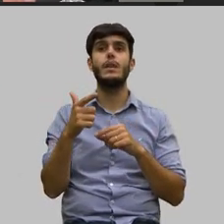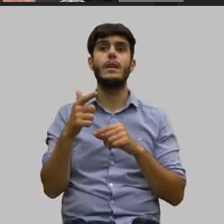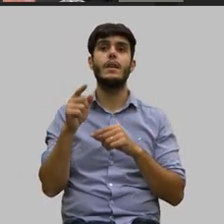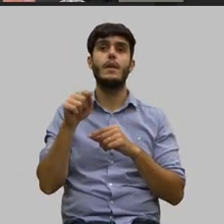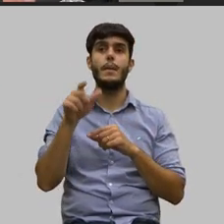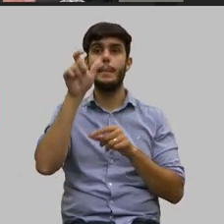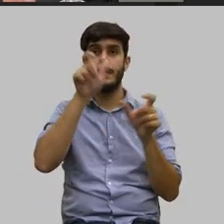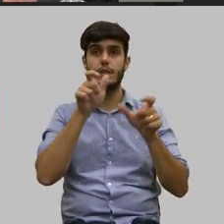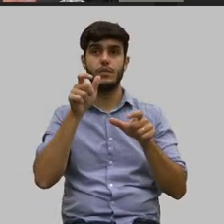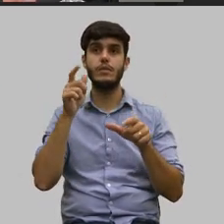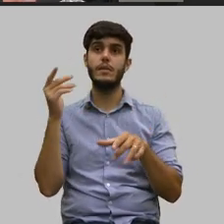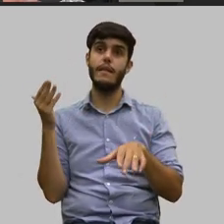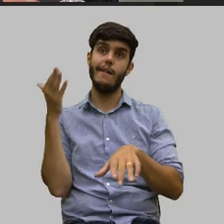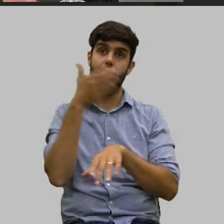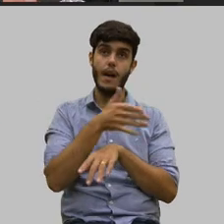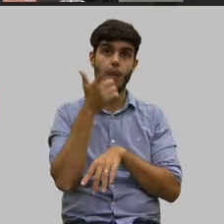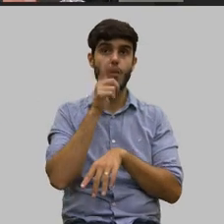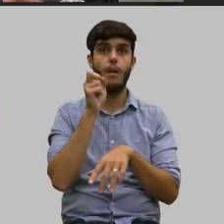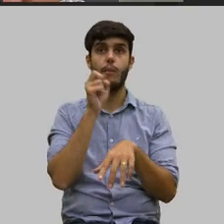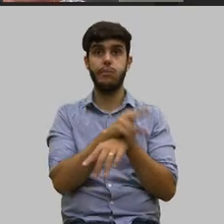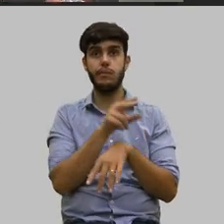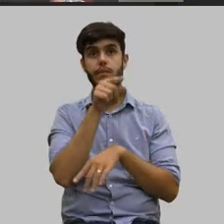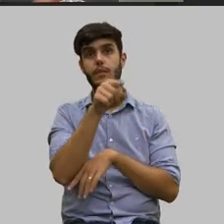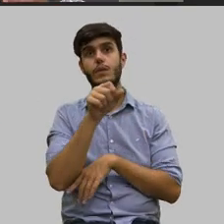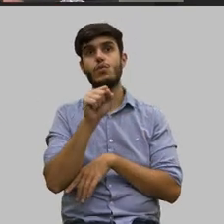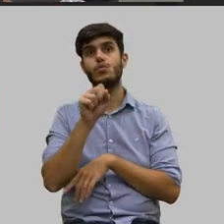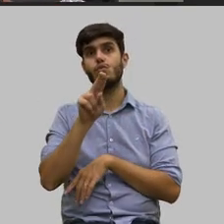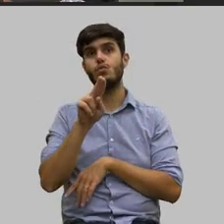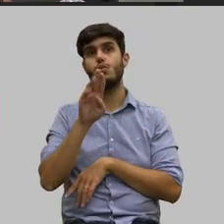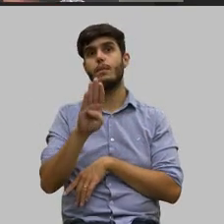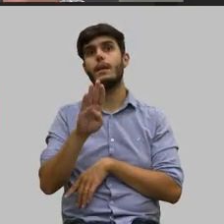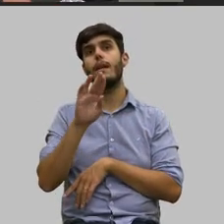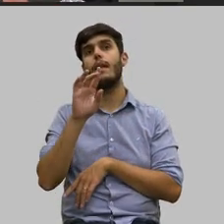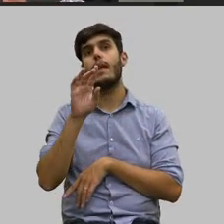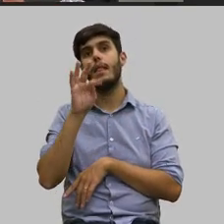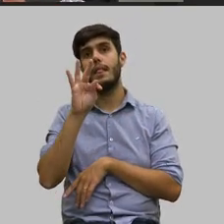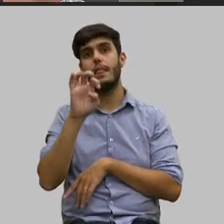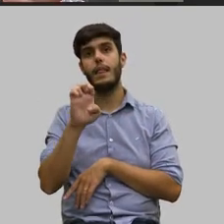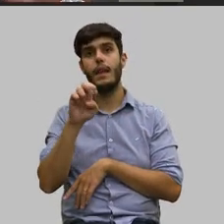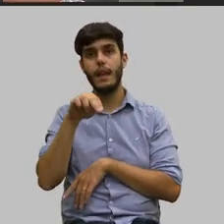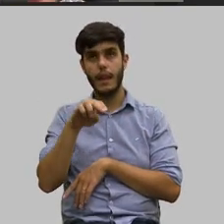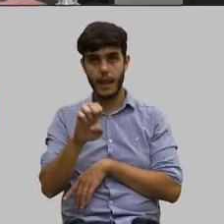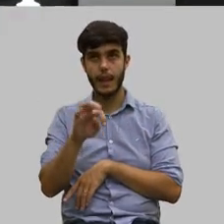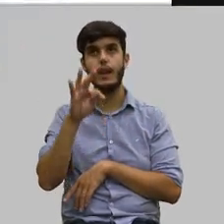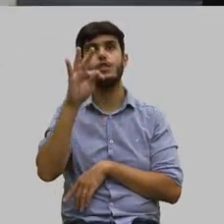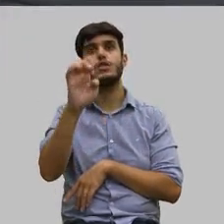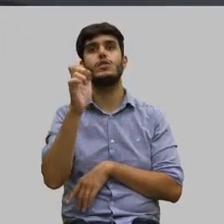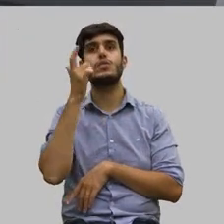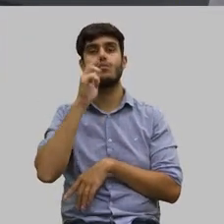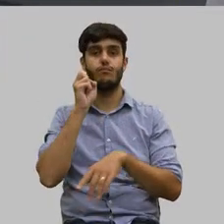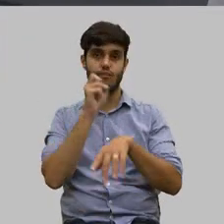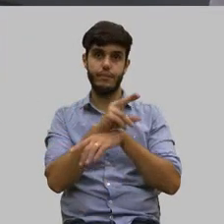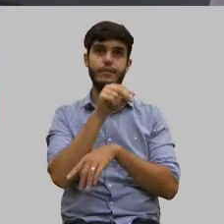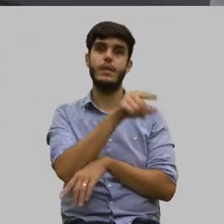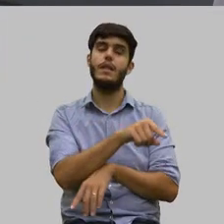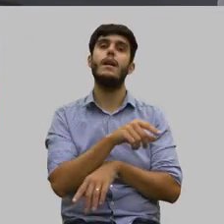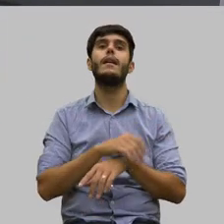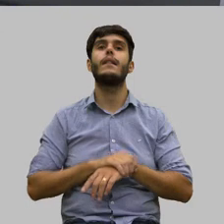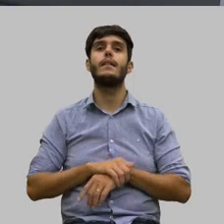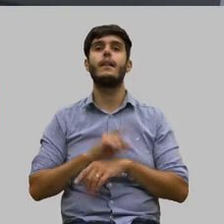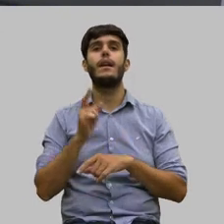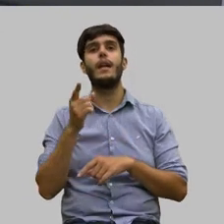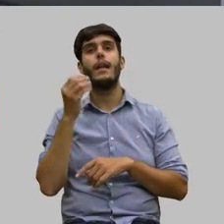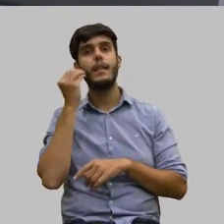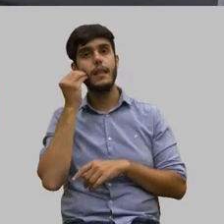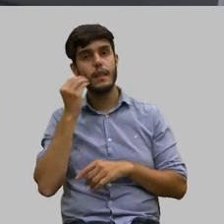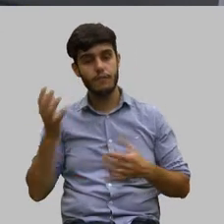preencham os requisitos para que a gente consiga promover a Subtenente inclusive é uma proposta até Nossa desse ano que a gente consiga inclusive promover o maior